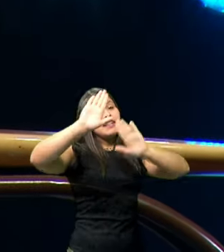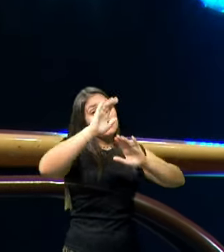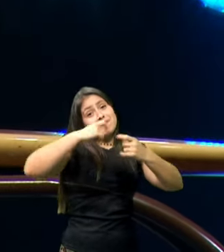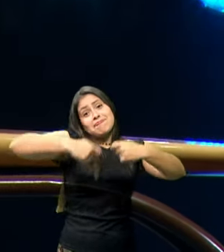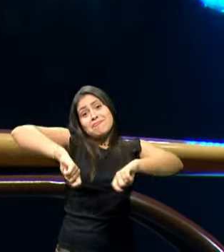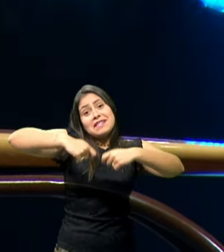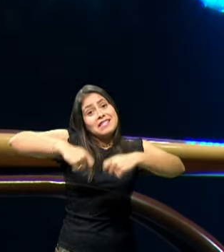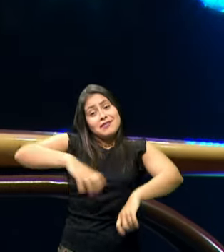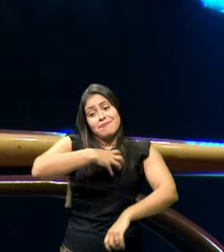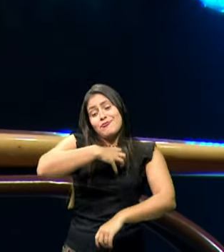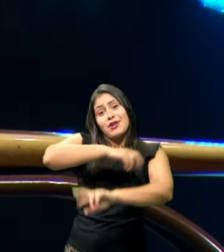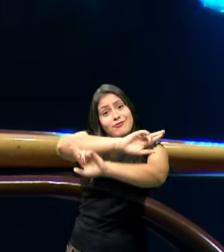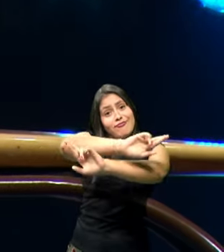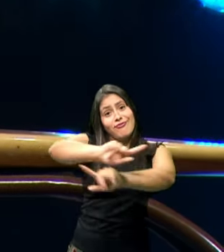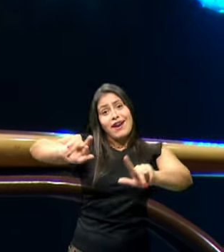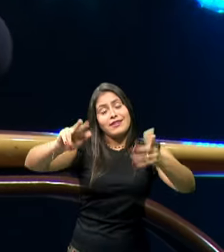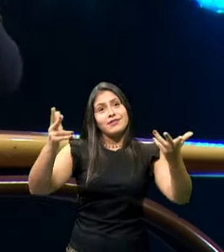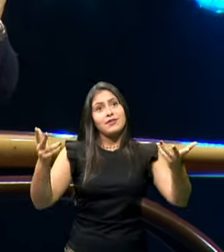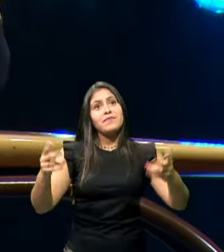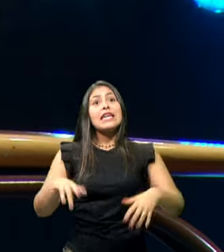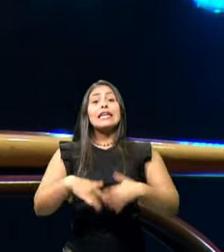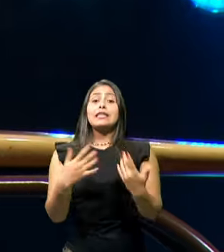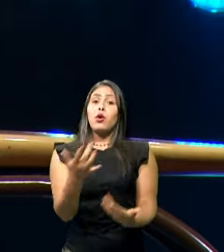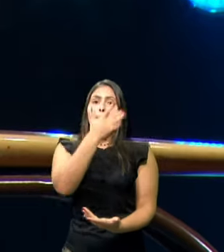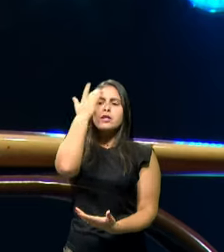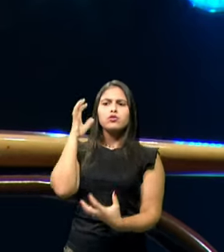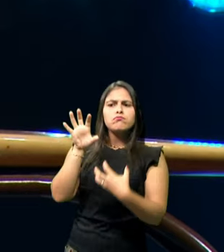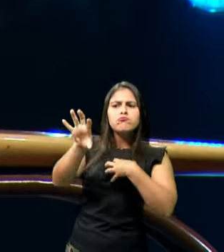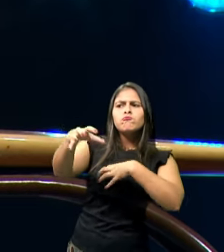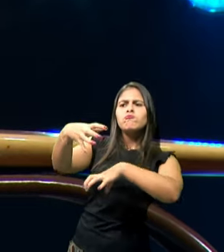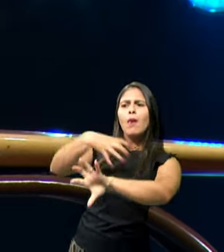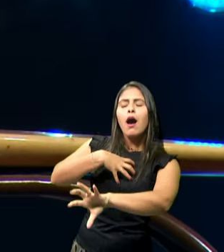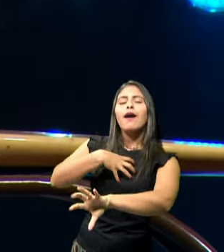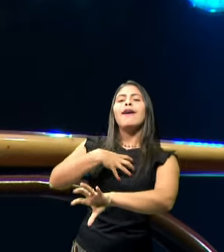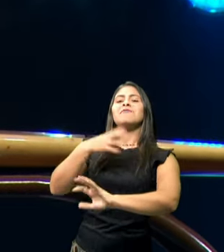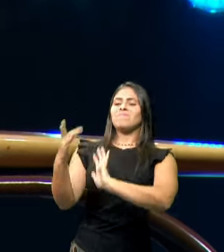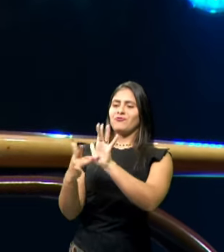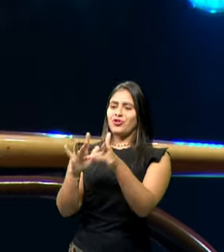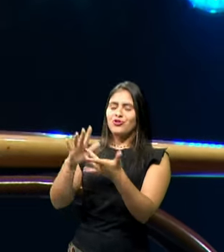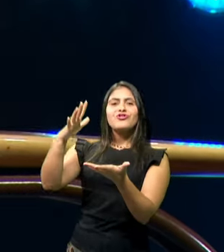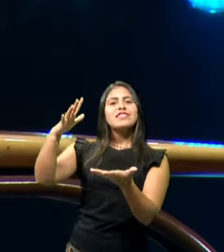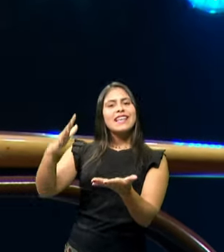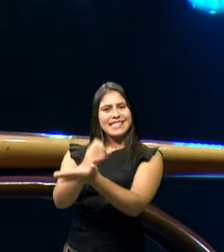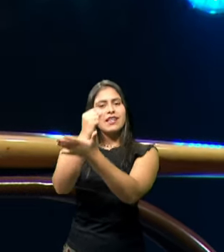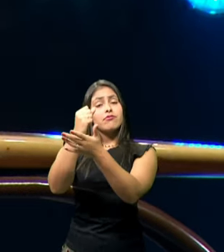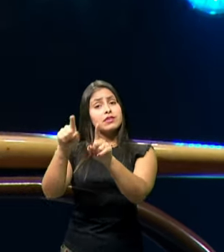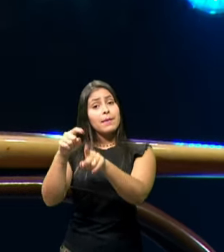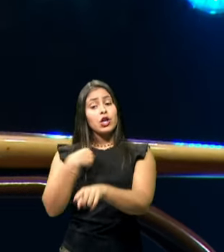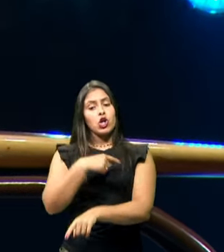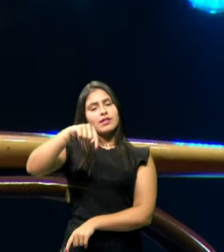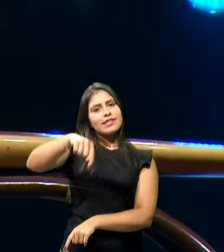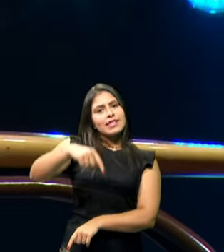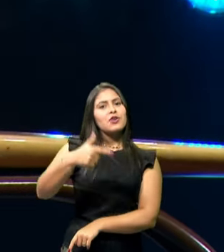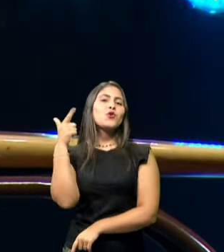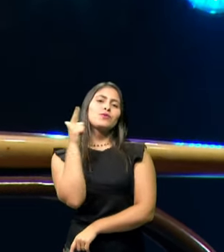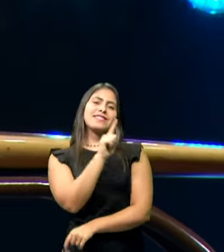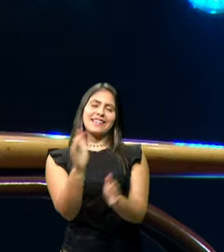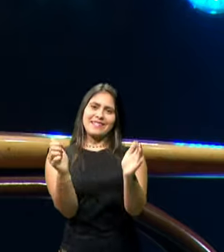Tem que ter tudo isso. Para que as pessoas sejam alcançadas, para que eu e você possamos estar aqui.